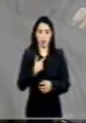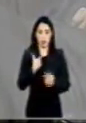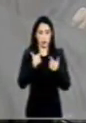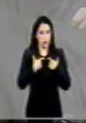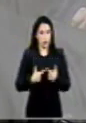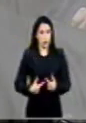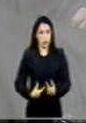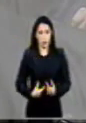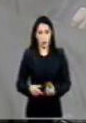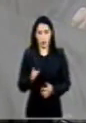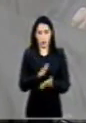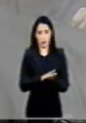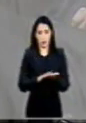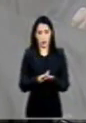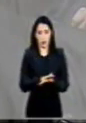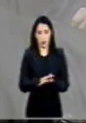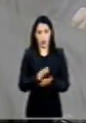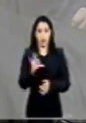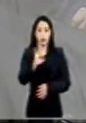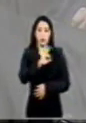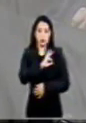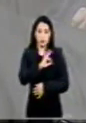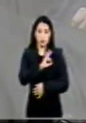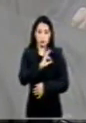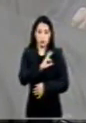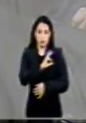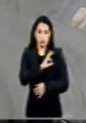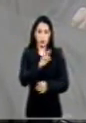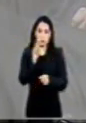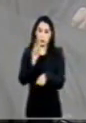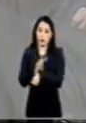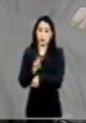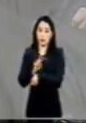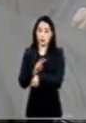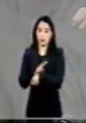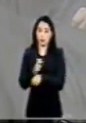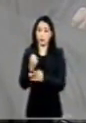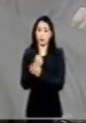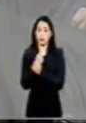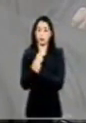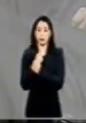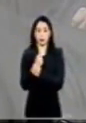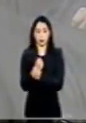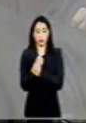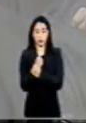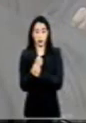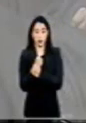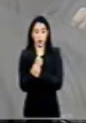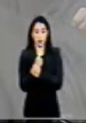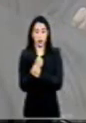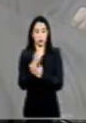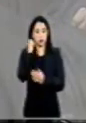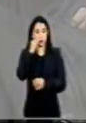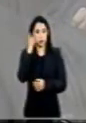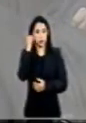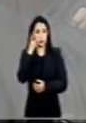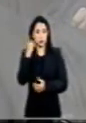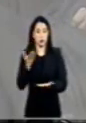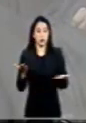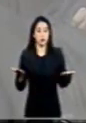Polícia do Senado tem o dever de zelar pelo patrimônio e pela segurança dos parlamentares e,